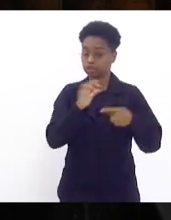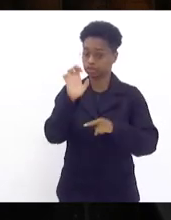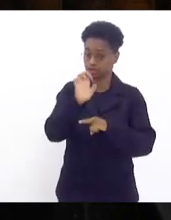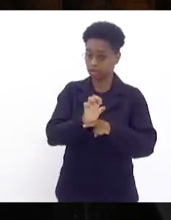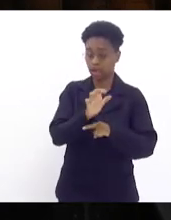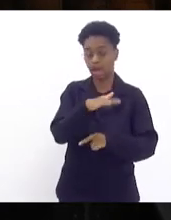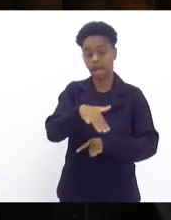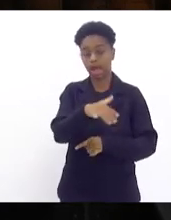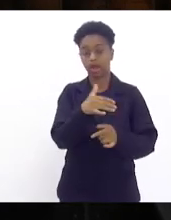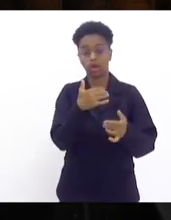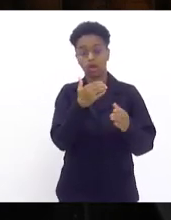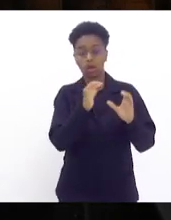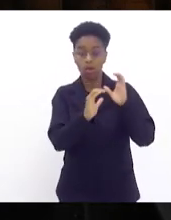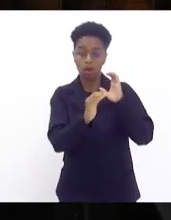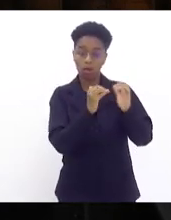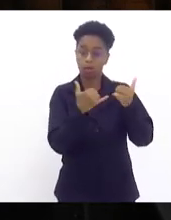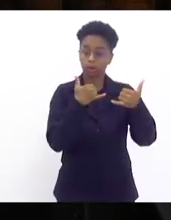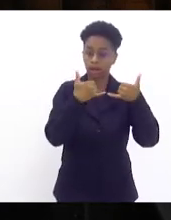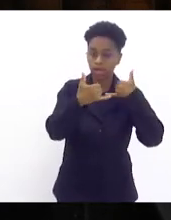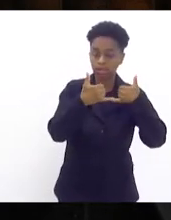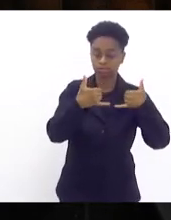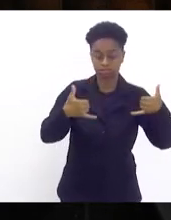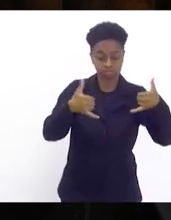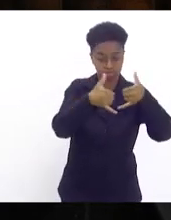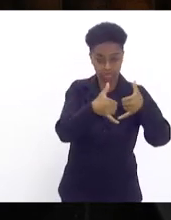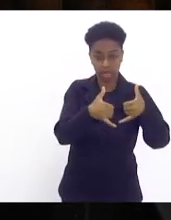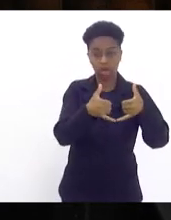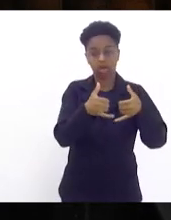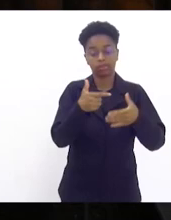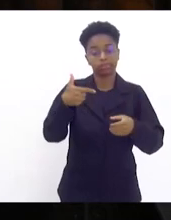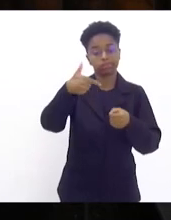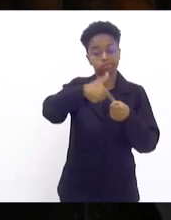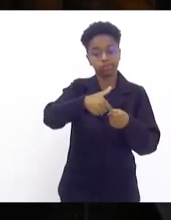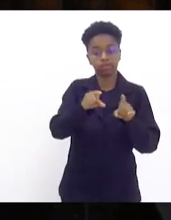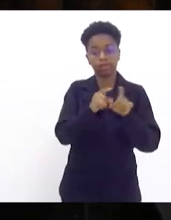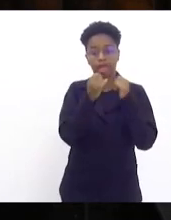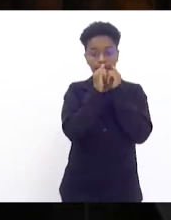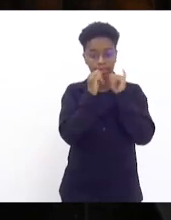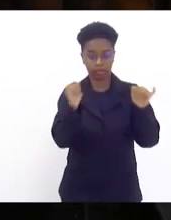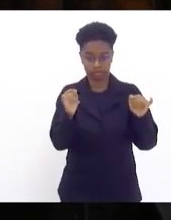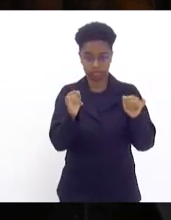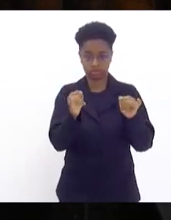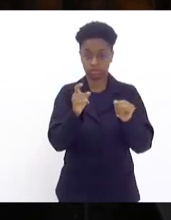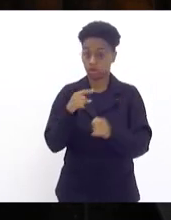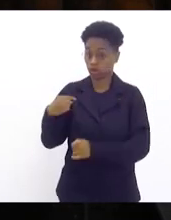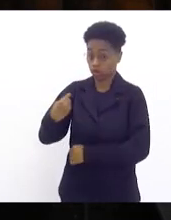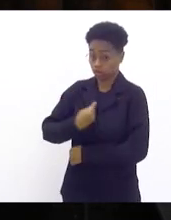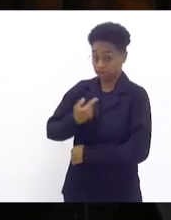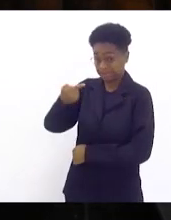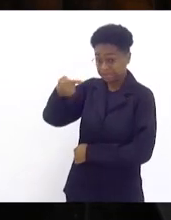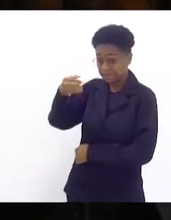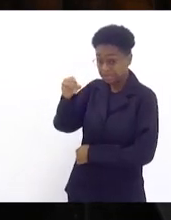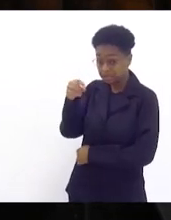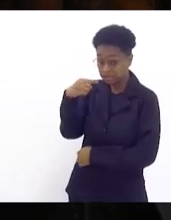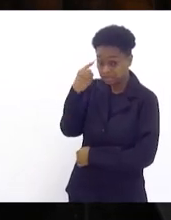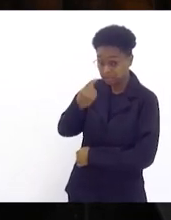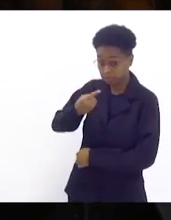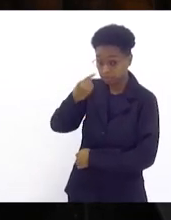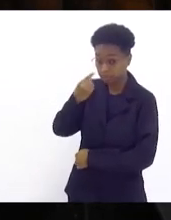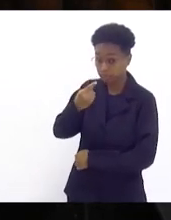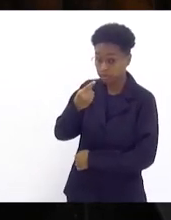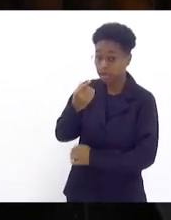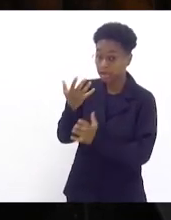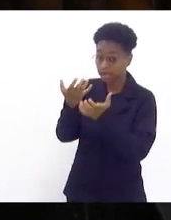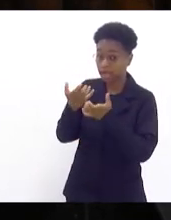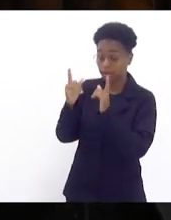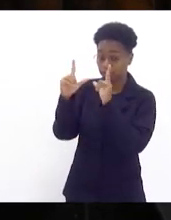telecomunicações Combustíveis e energia todos nós os 70 deputados queremos